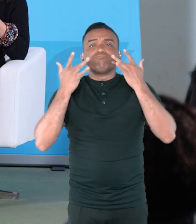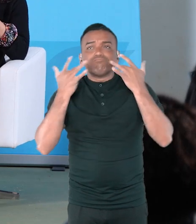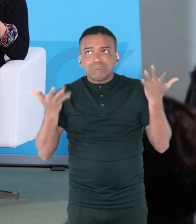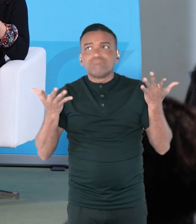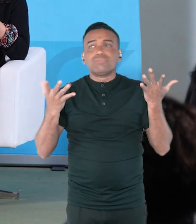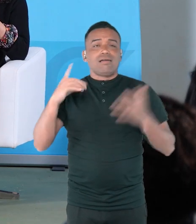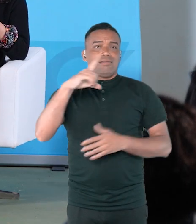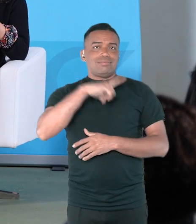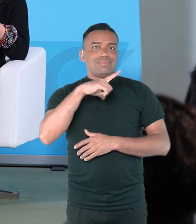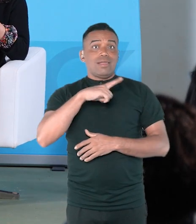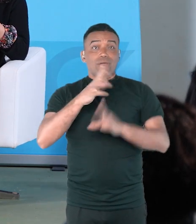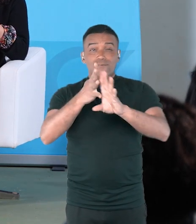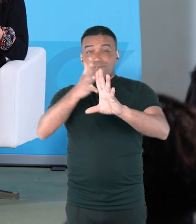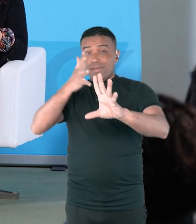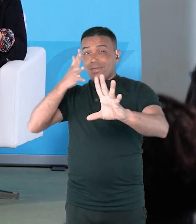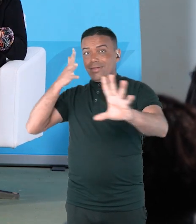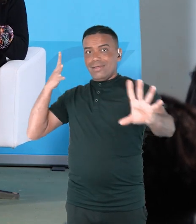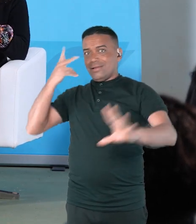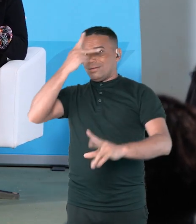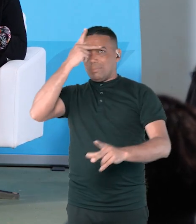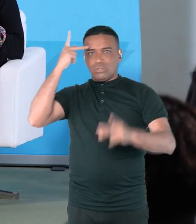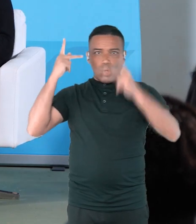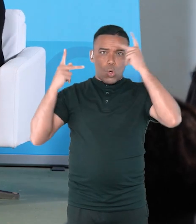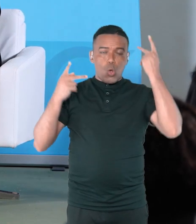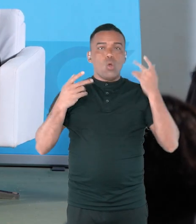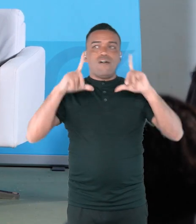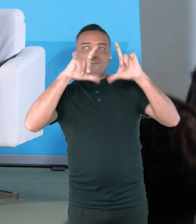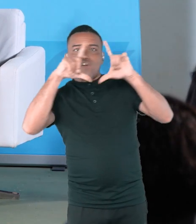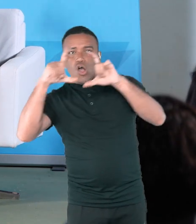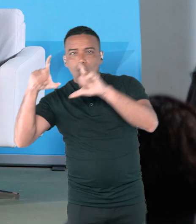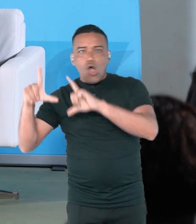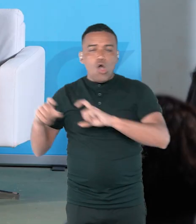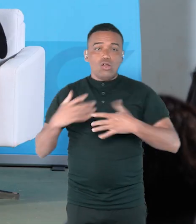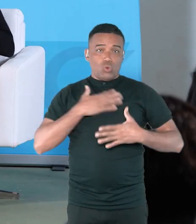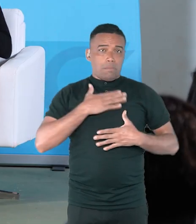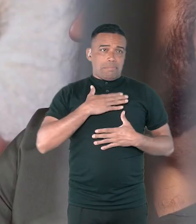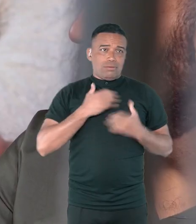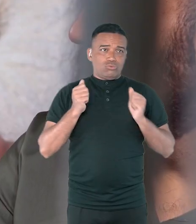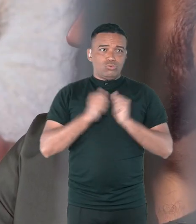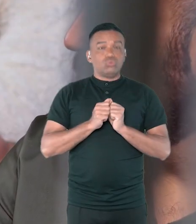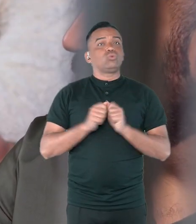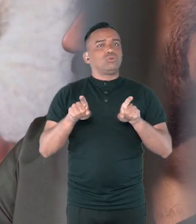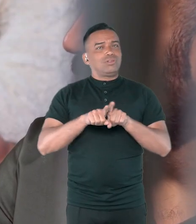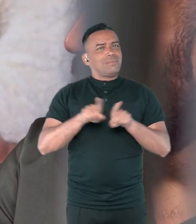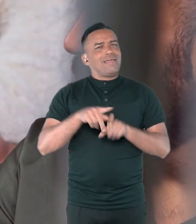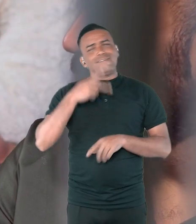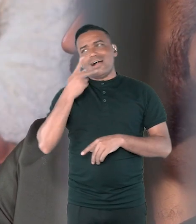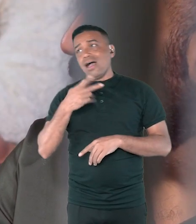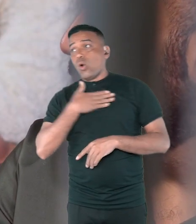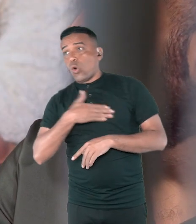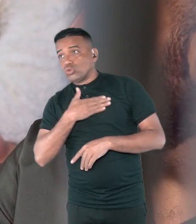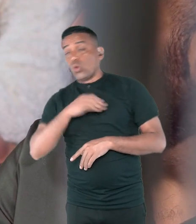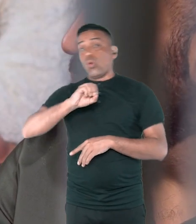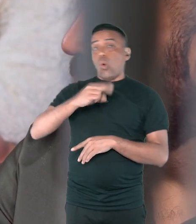peça, vem uma fila de pessoas, enfim, querendo tirar foto e tal. Espectadores